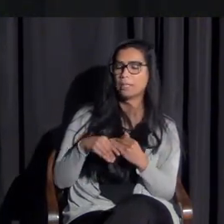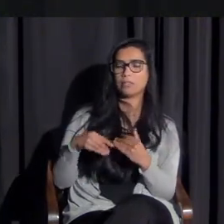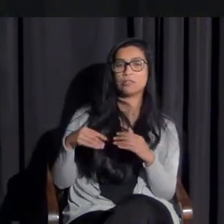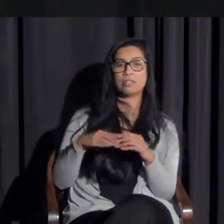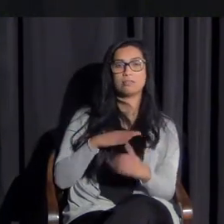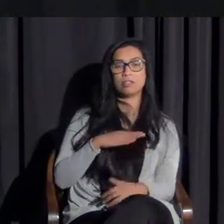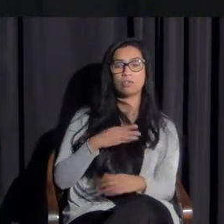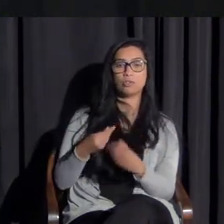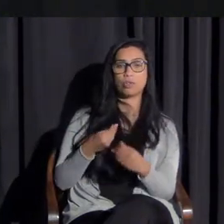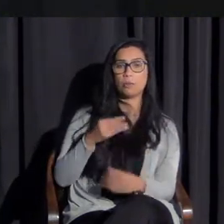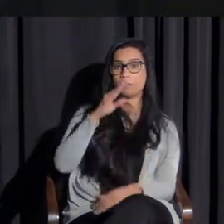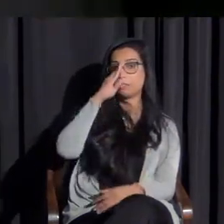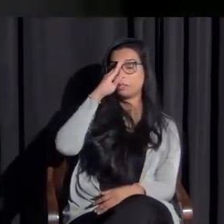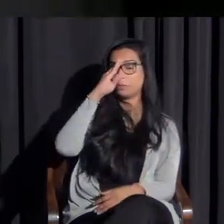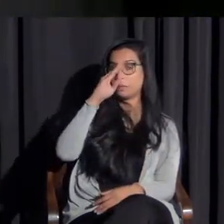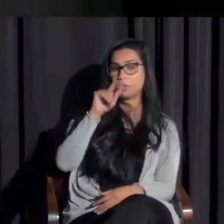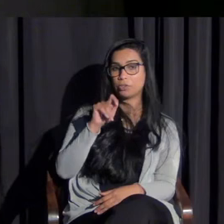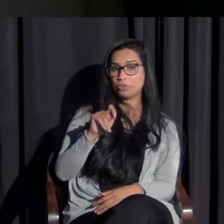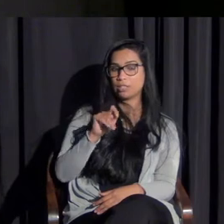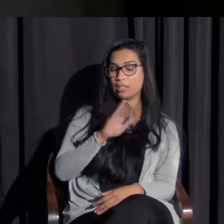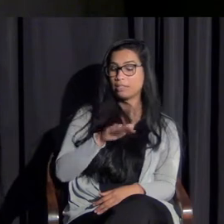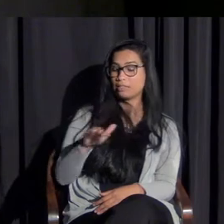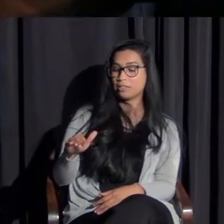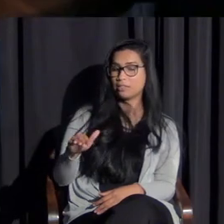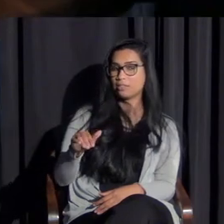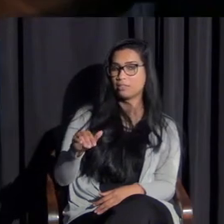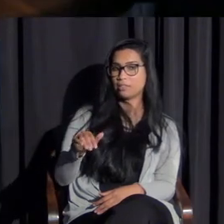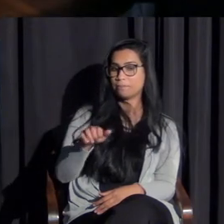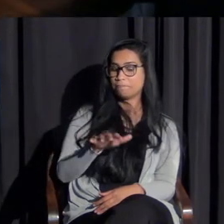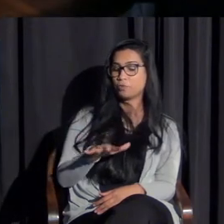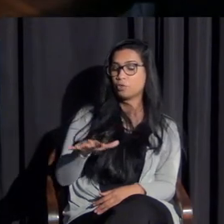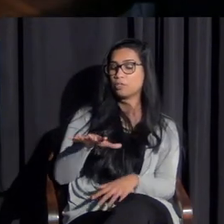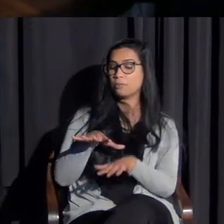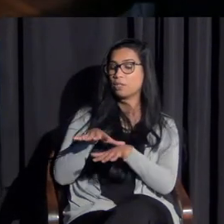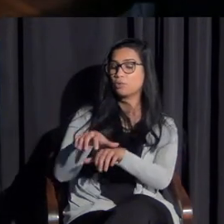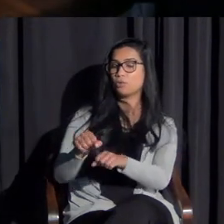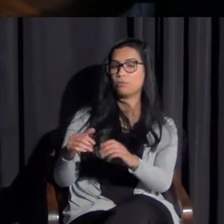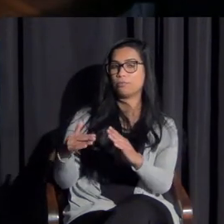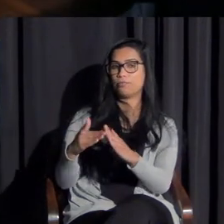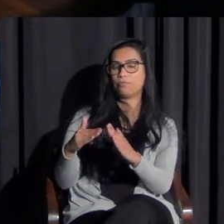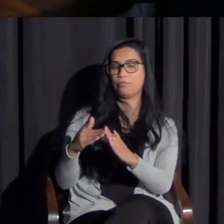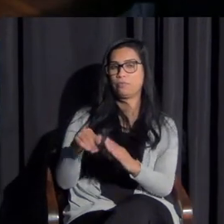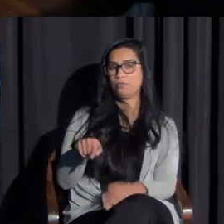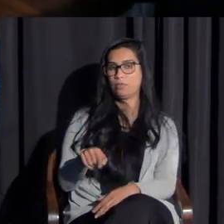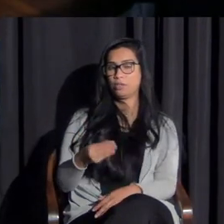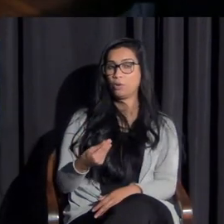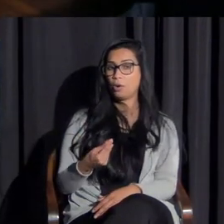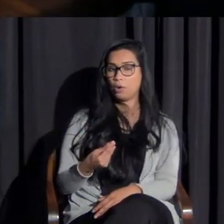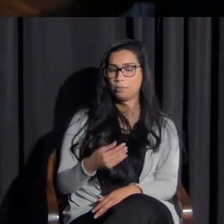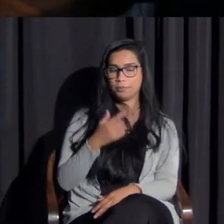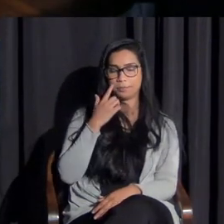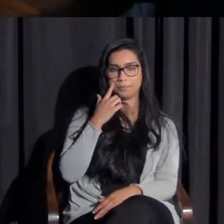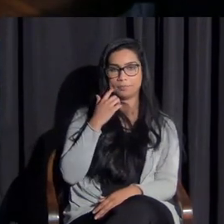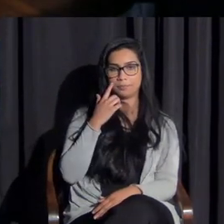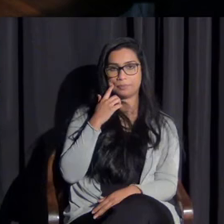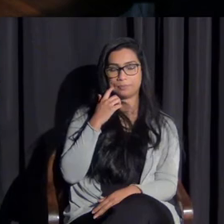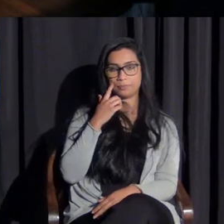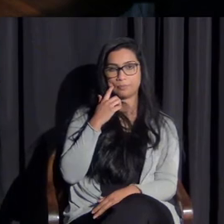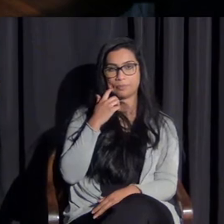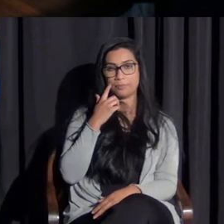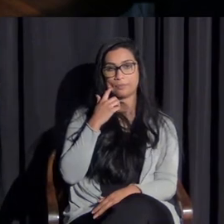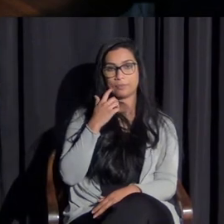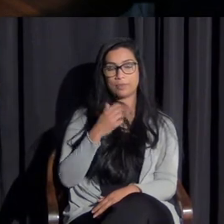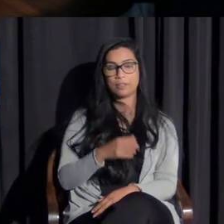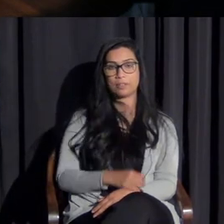elas, principalmente as crianças de ocupação. E uma das experiências que a gente estava até reverberando um pouco antes desse encontro